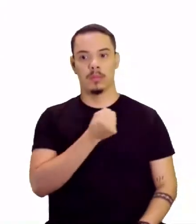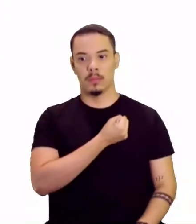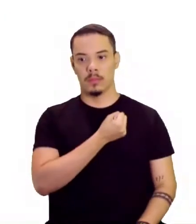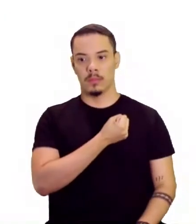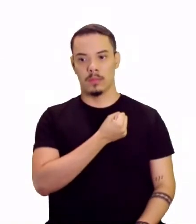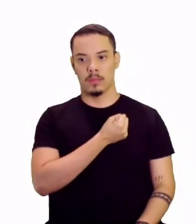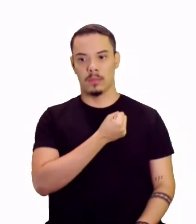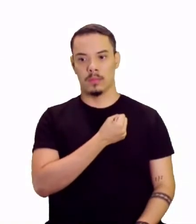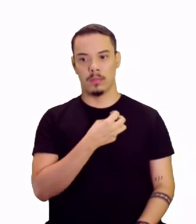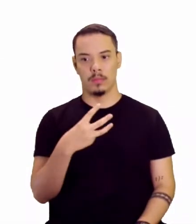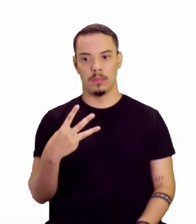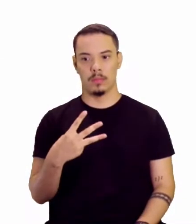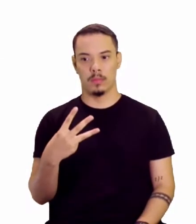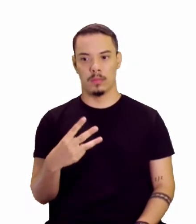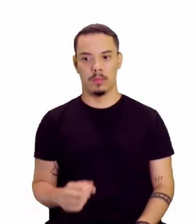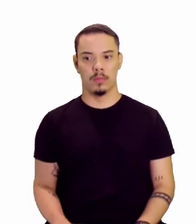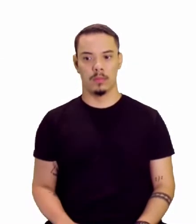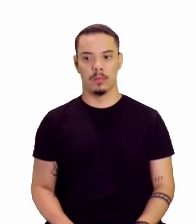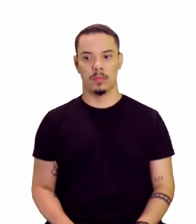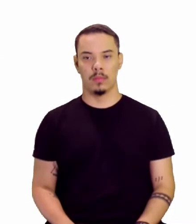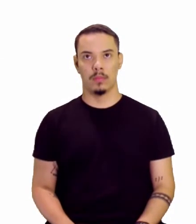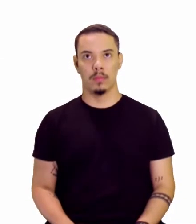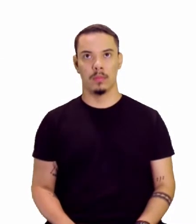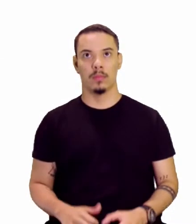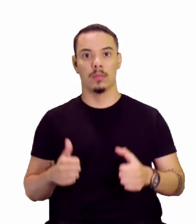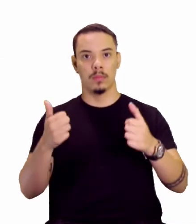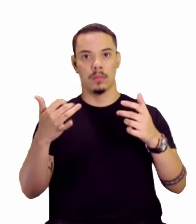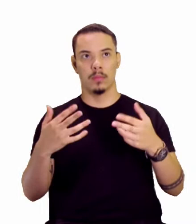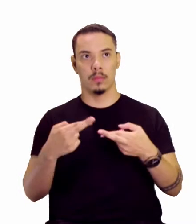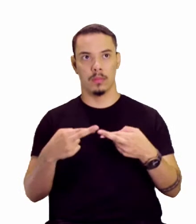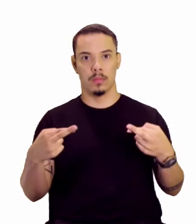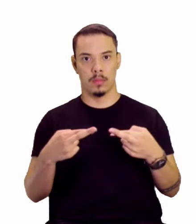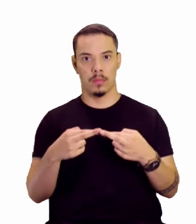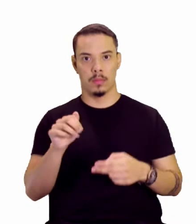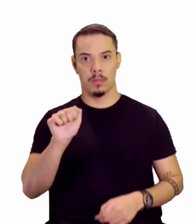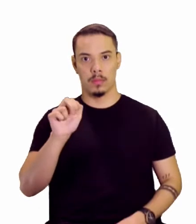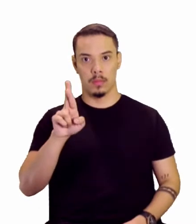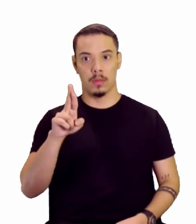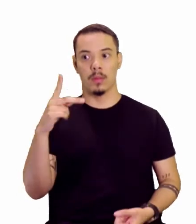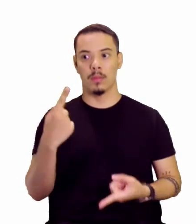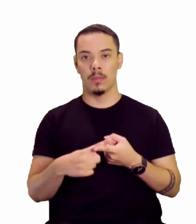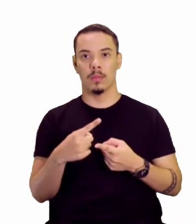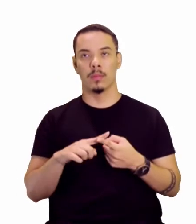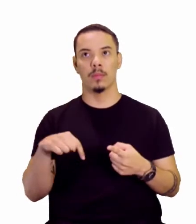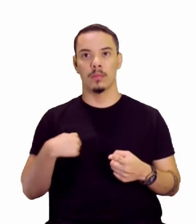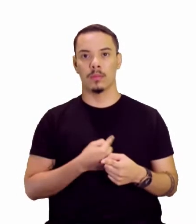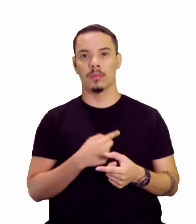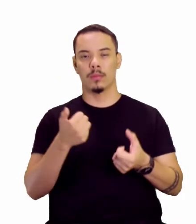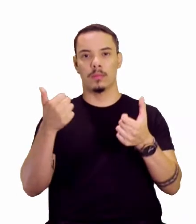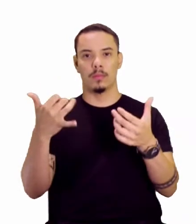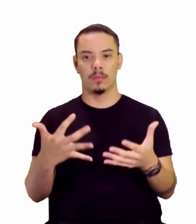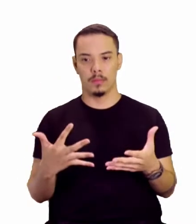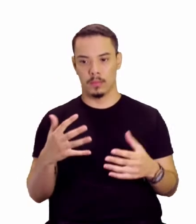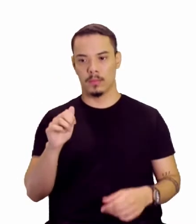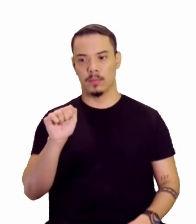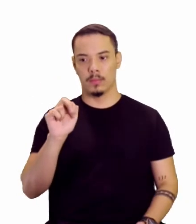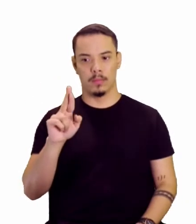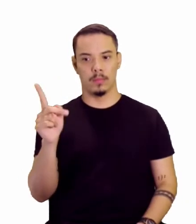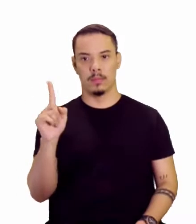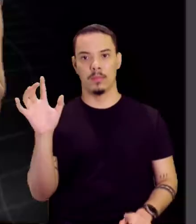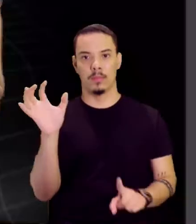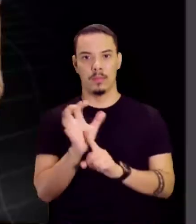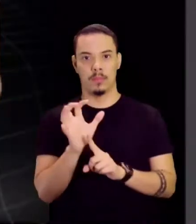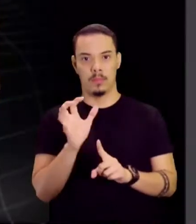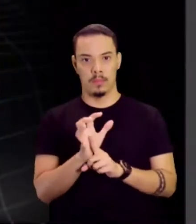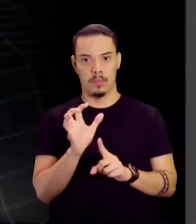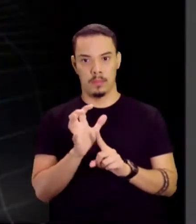está falando da resistência do ar. Ali nesse caso, por que nós podemos falar que a resistência não influenciou? Volta